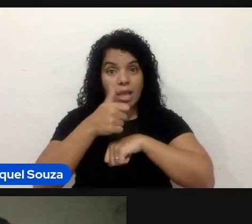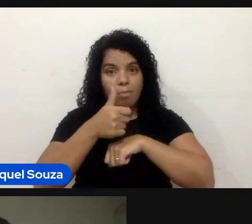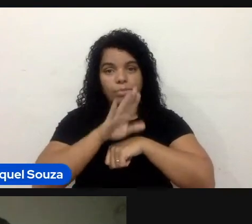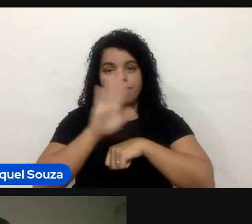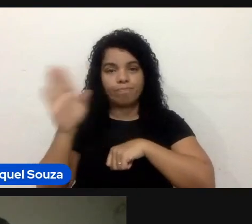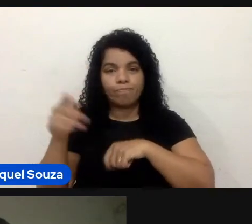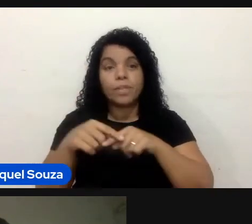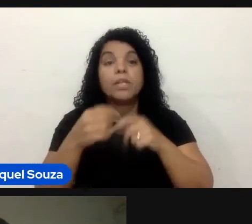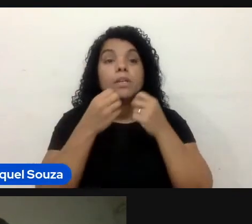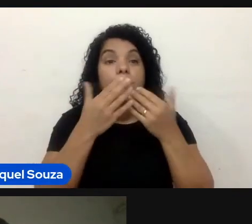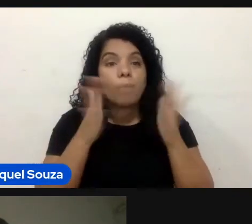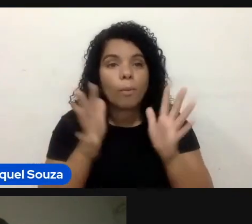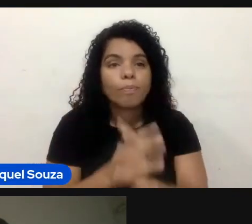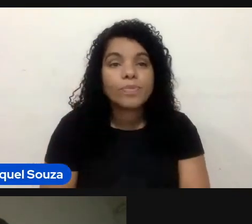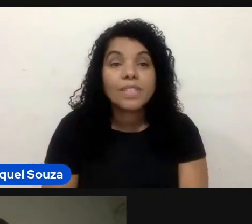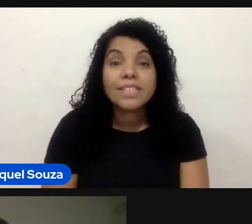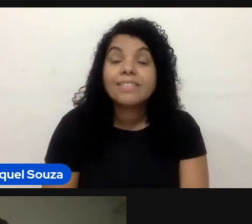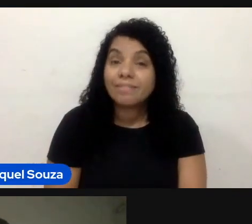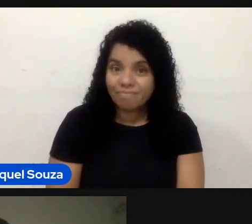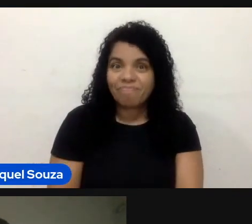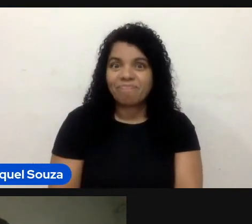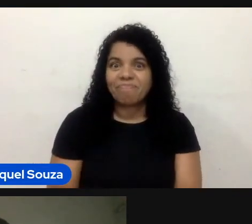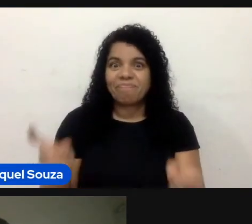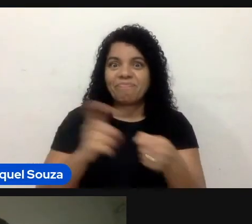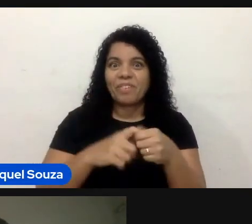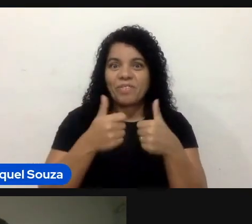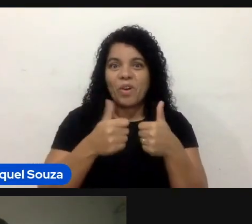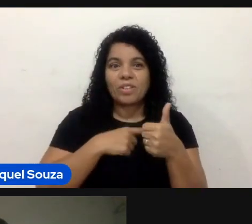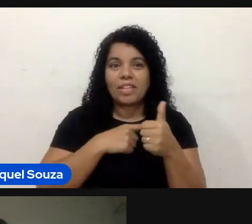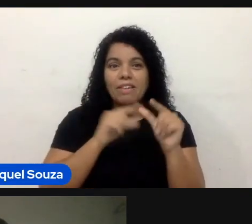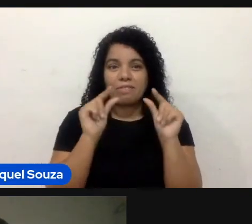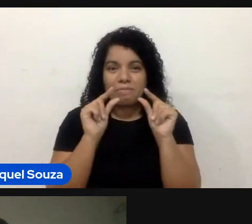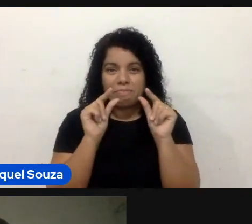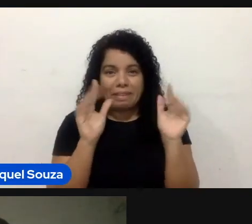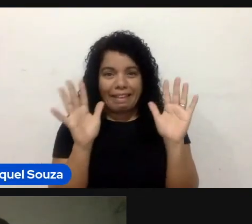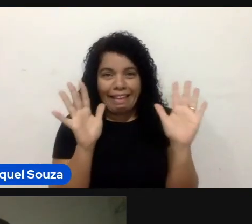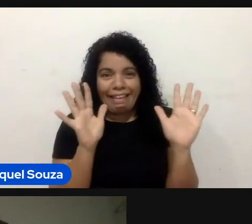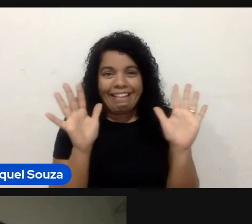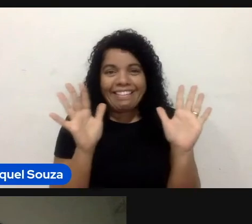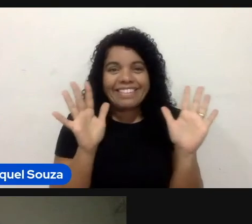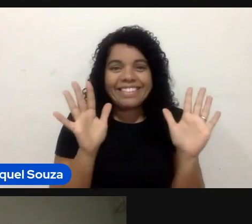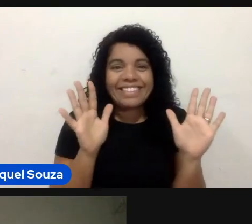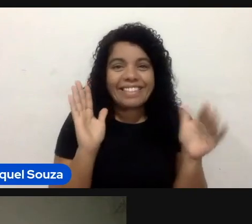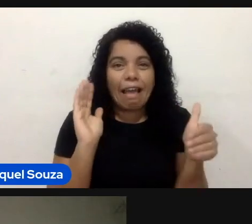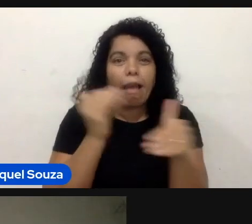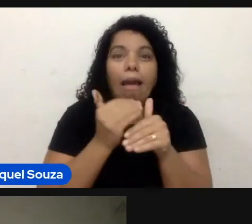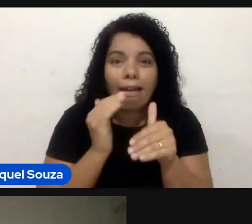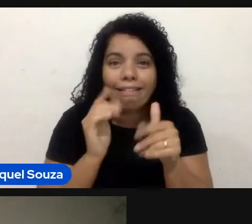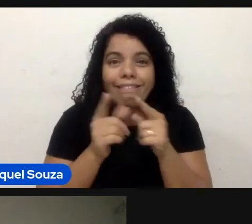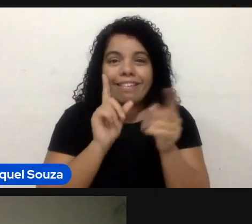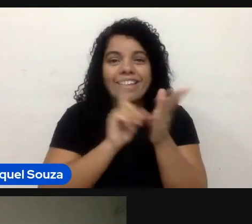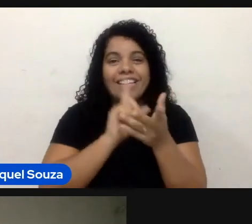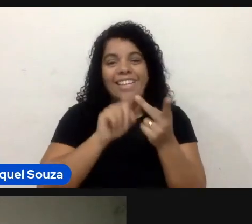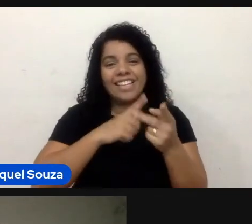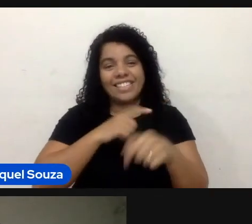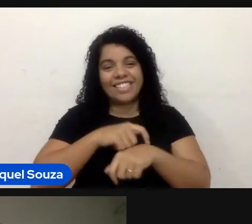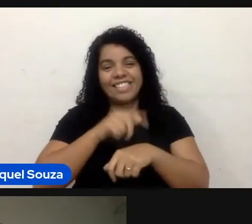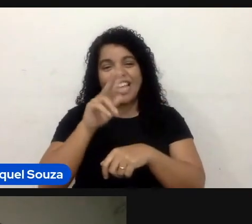Bom, então, gente, voltou. A gente teve um pequeno encerramento antecipado aí da